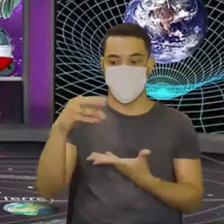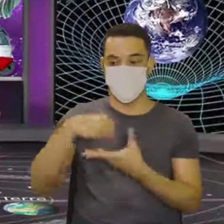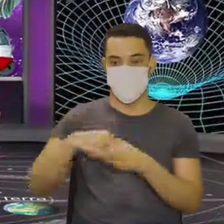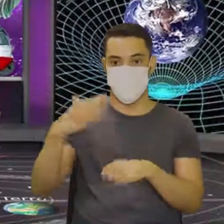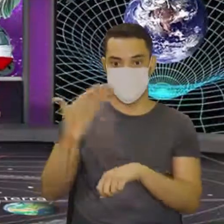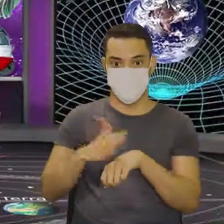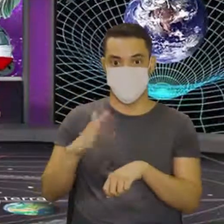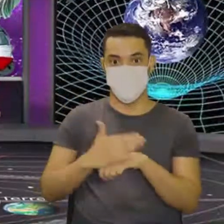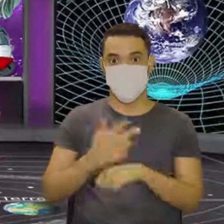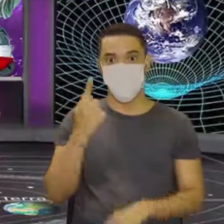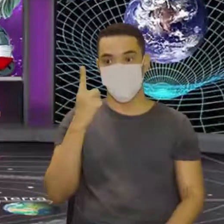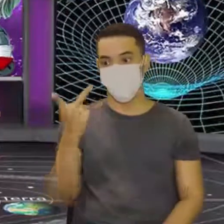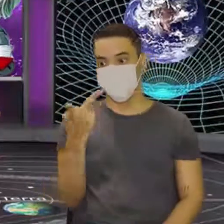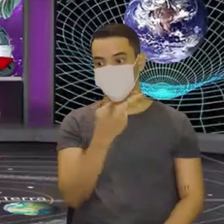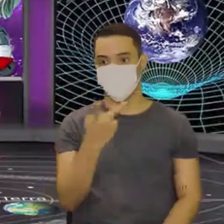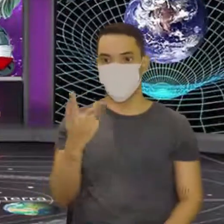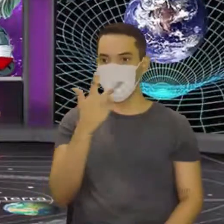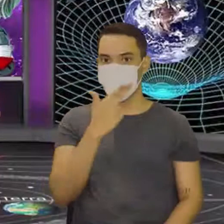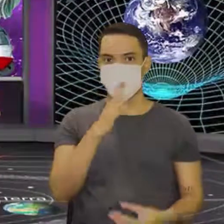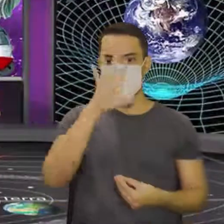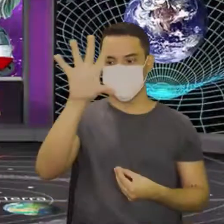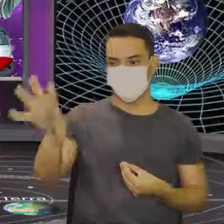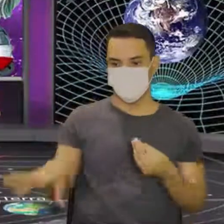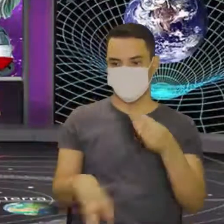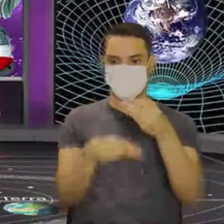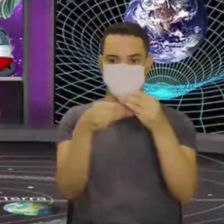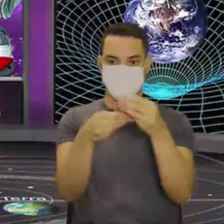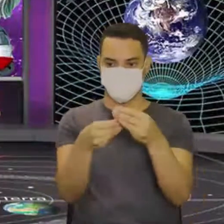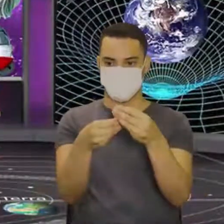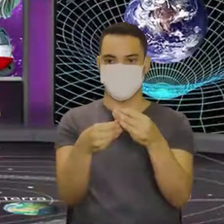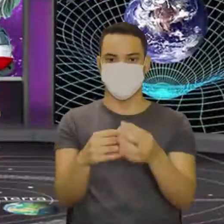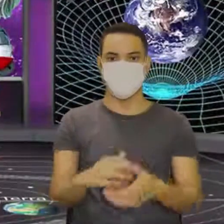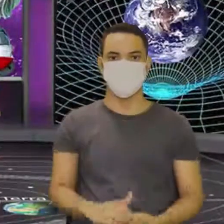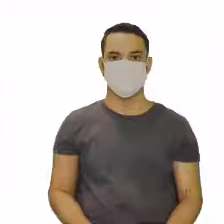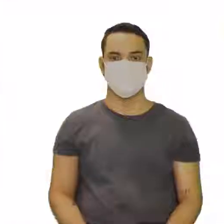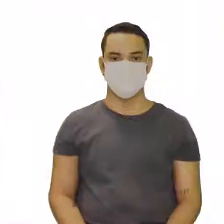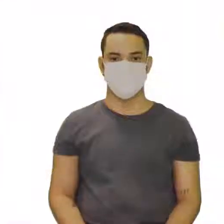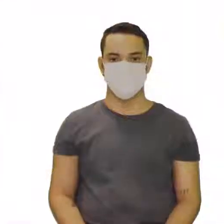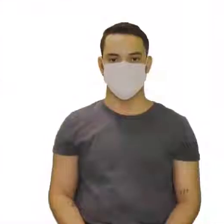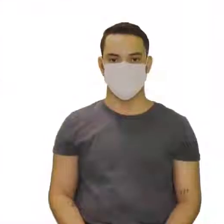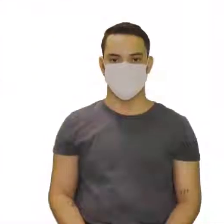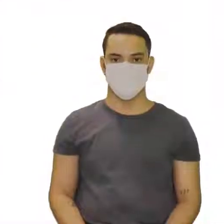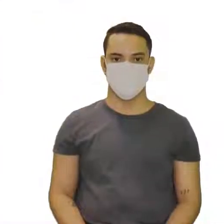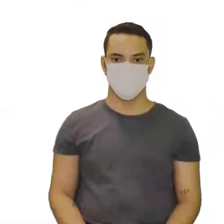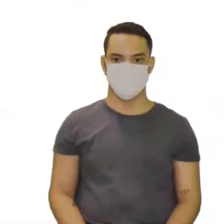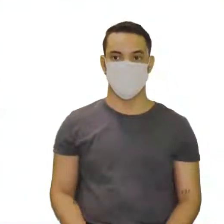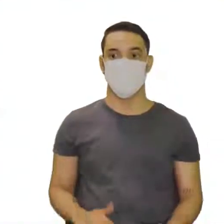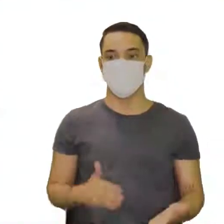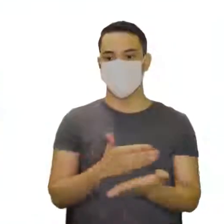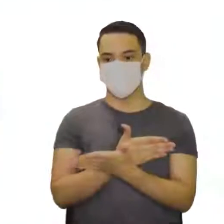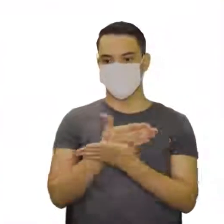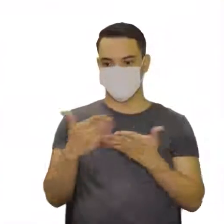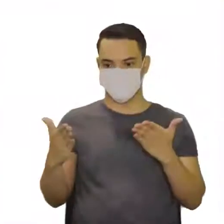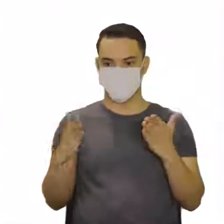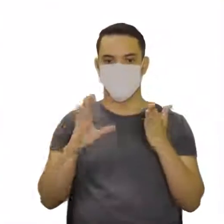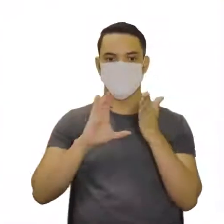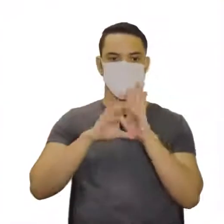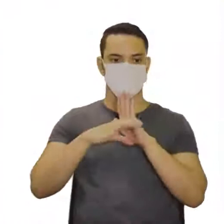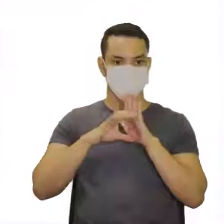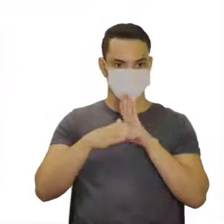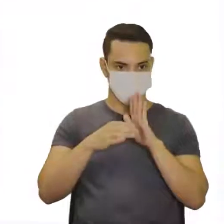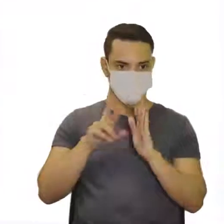os dois, eles se complementam, ok? Então, vamos lá, olha só. Vamos começar ali com o conceito